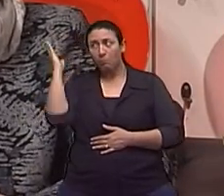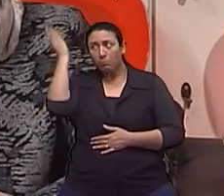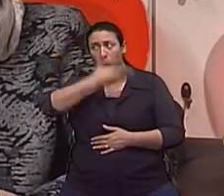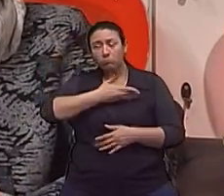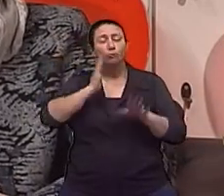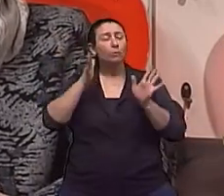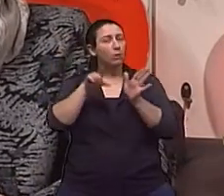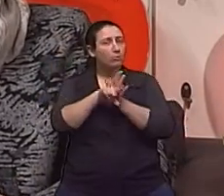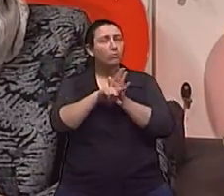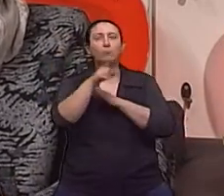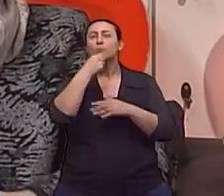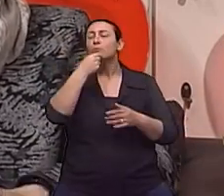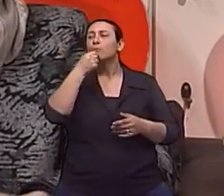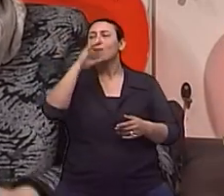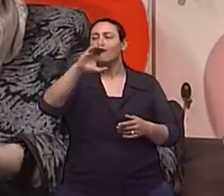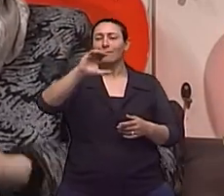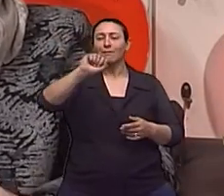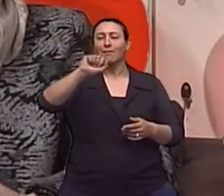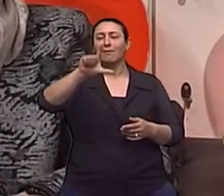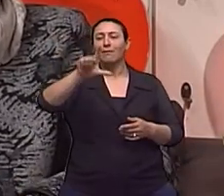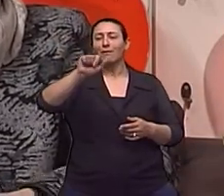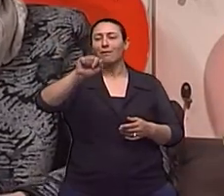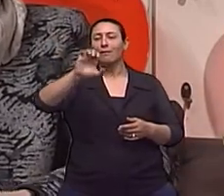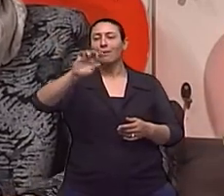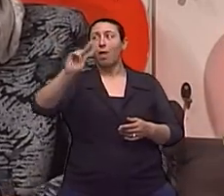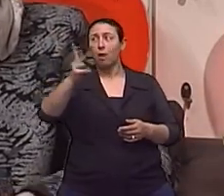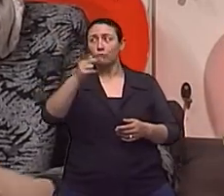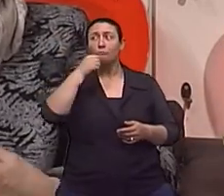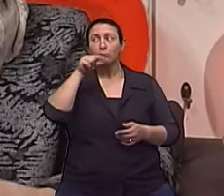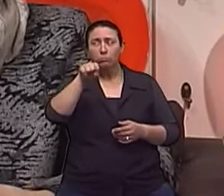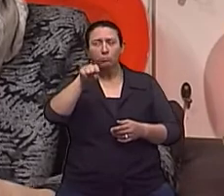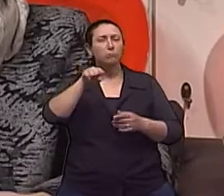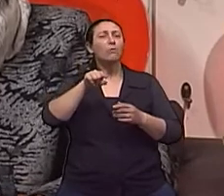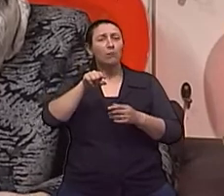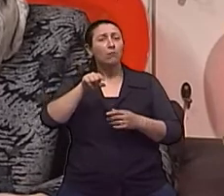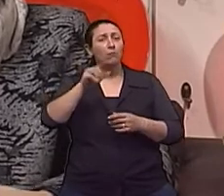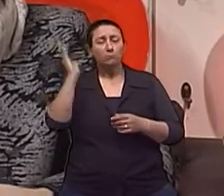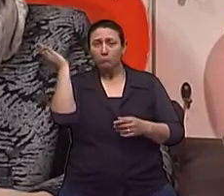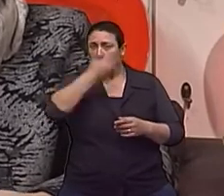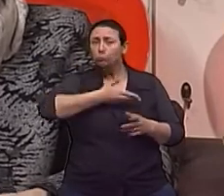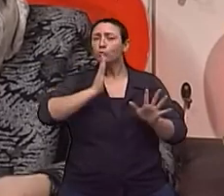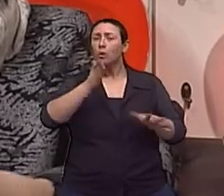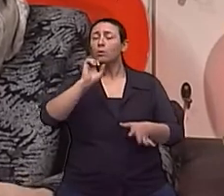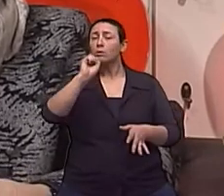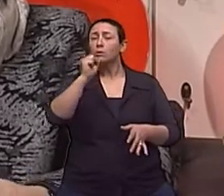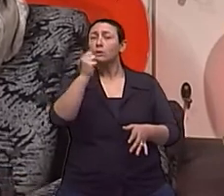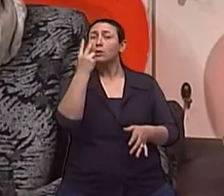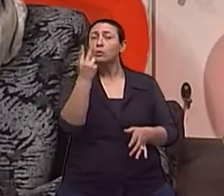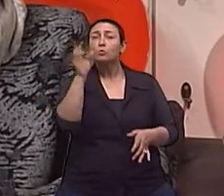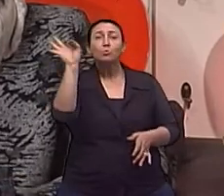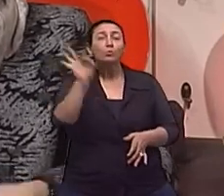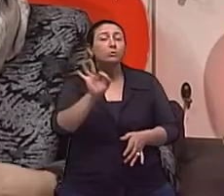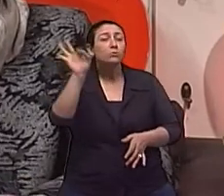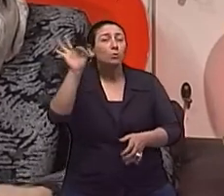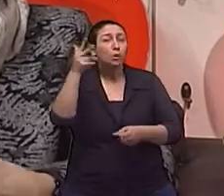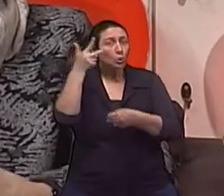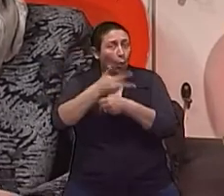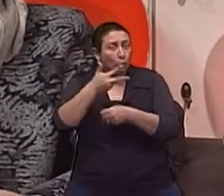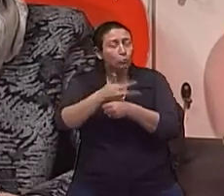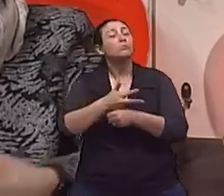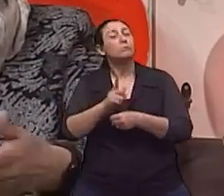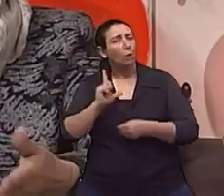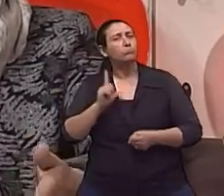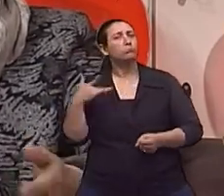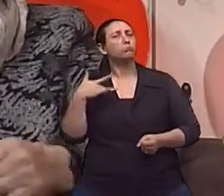precisa Doutora kalache que é uma hora um dos maiores gerontologistas 80 o seu dos idosos são saudáveis e